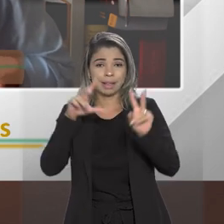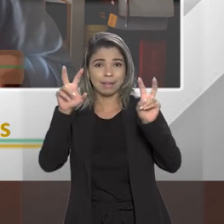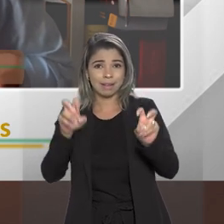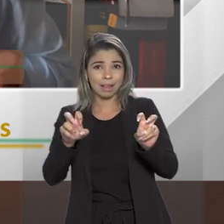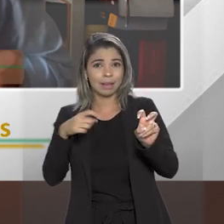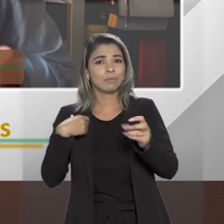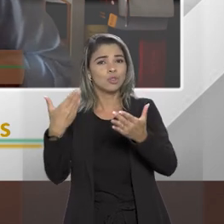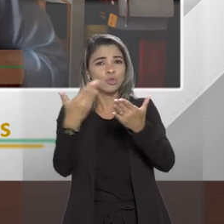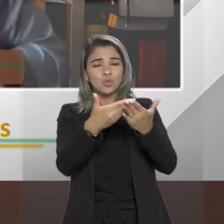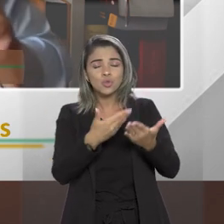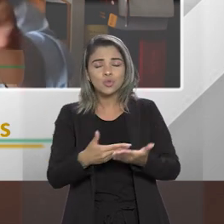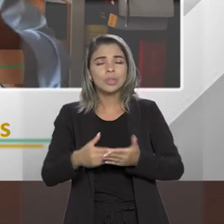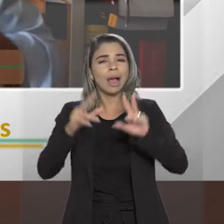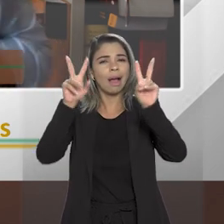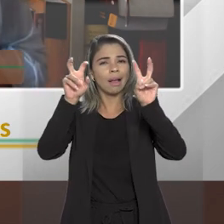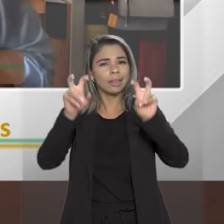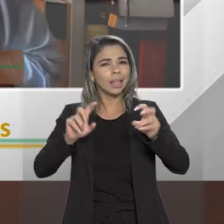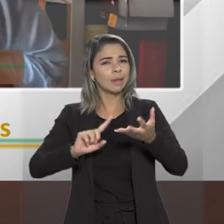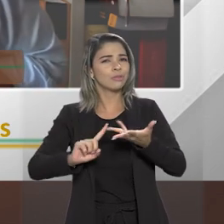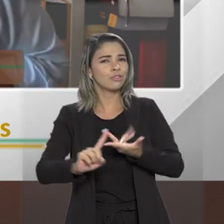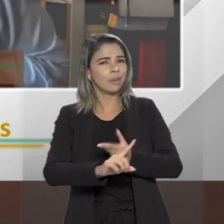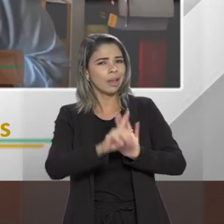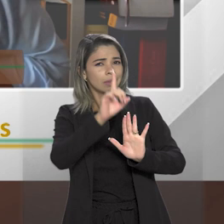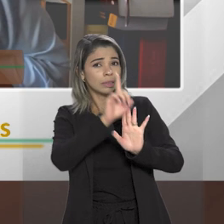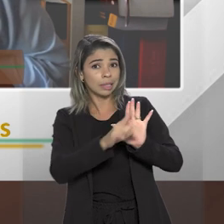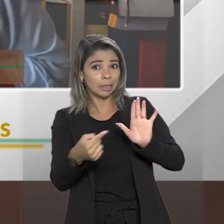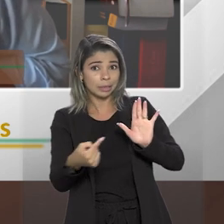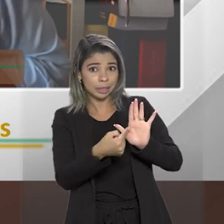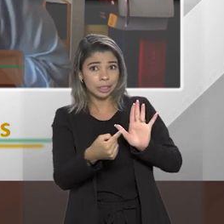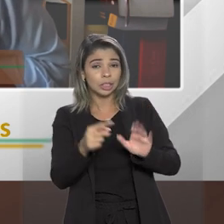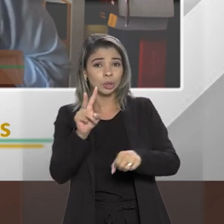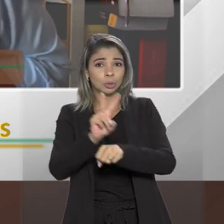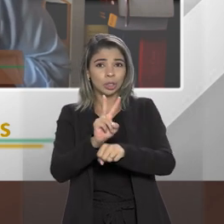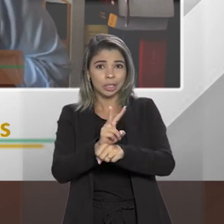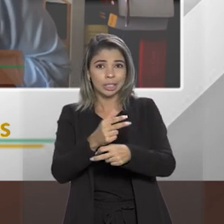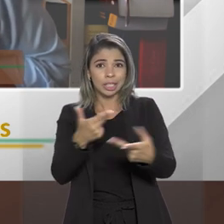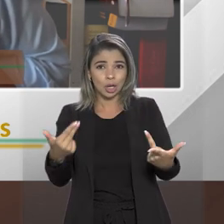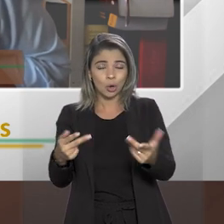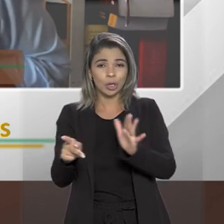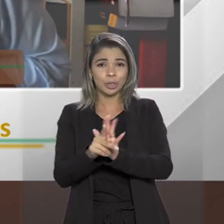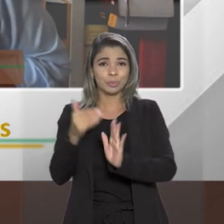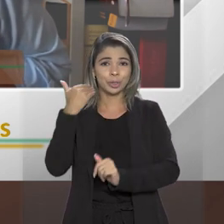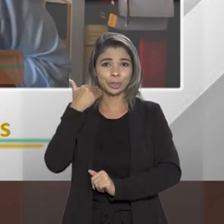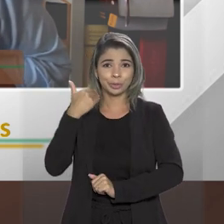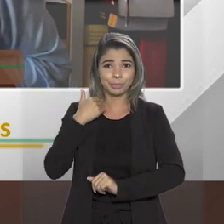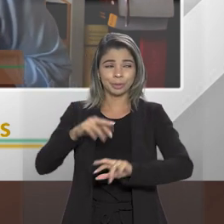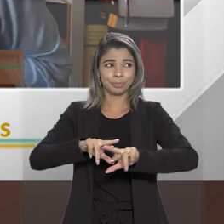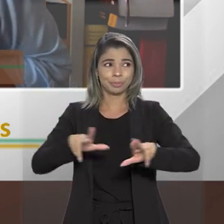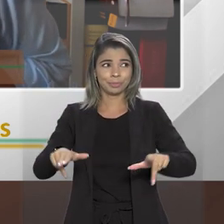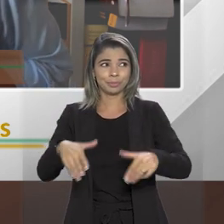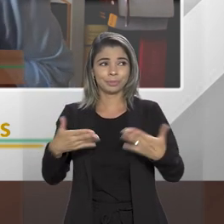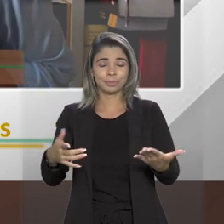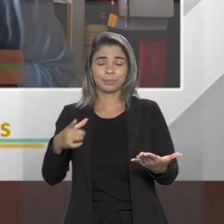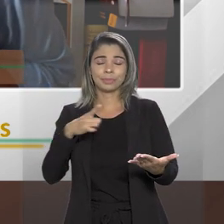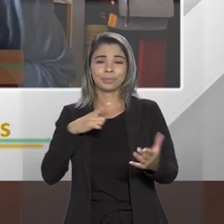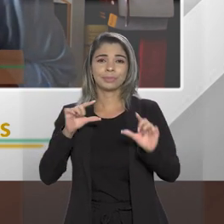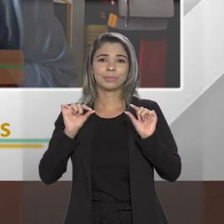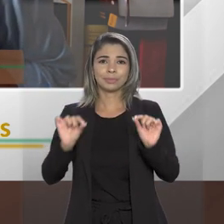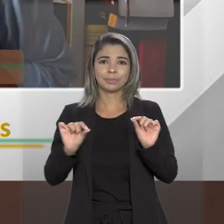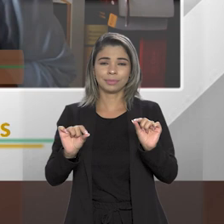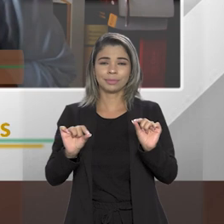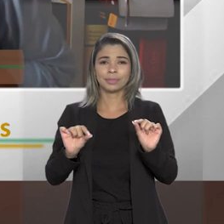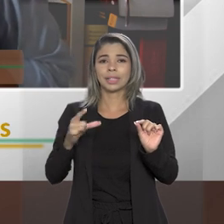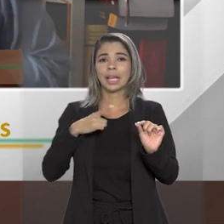estudava esses decretos para proteção de créditos bancários dos anos 60, a doutrina era uma doutrina